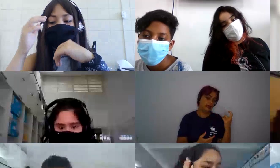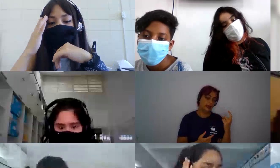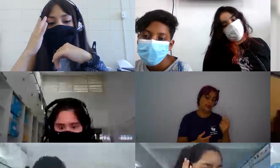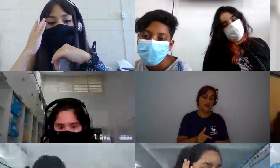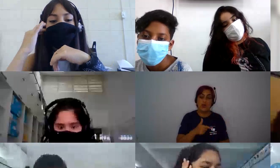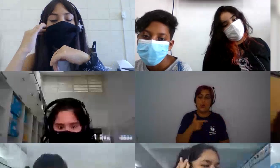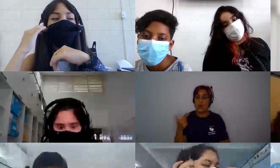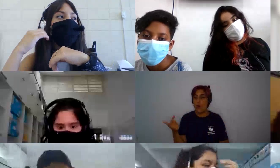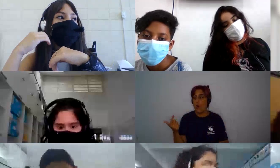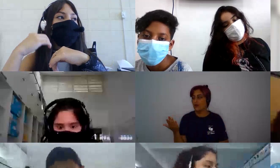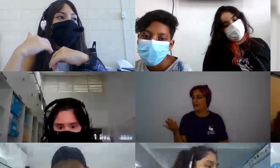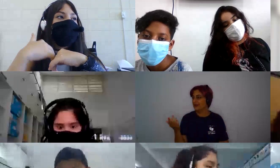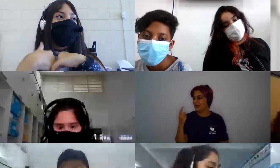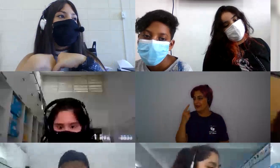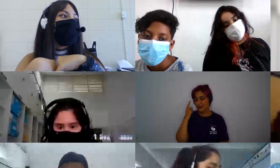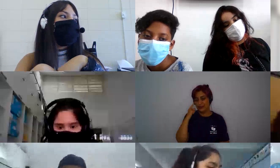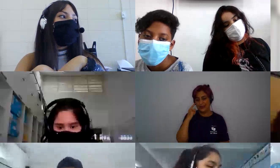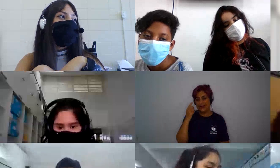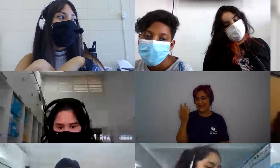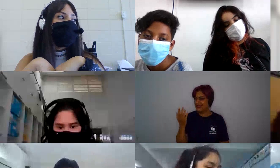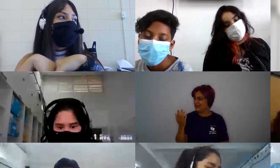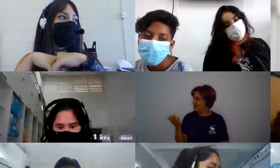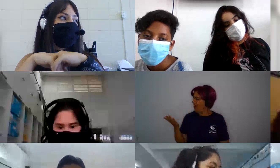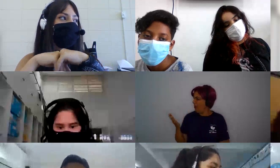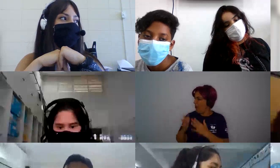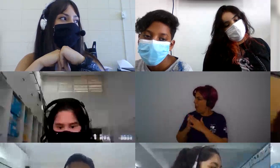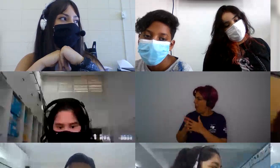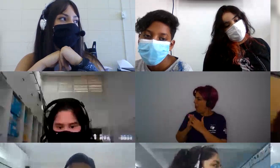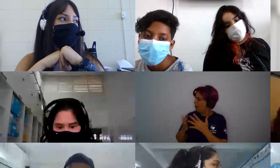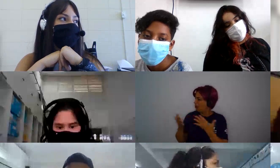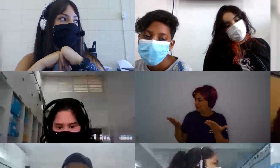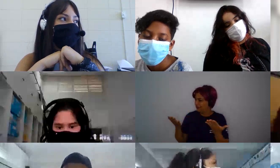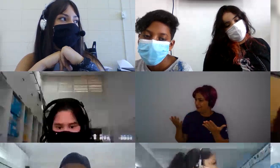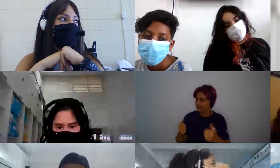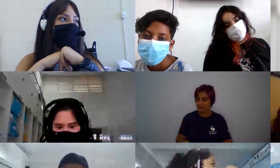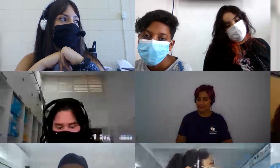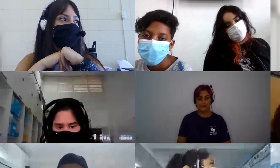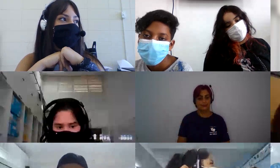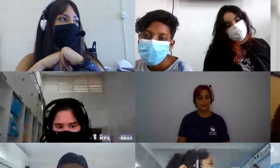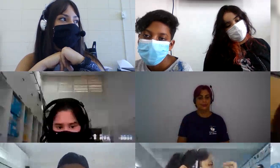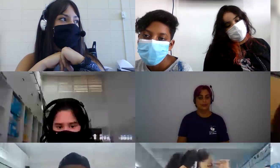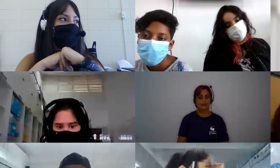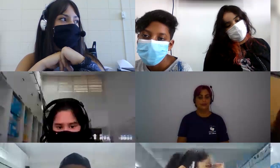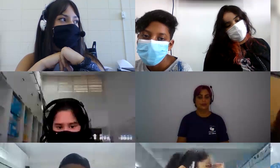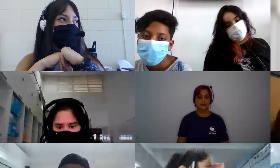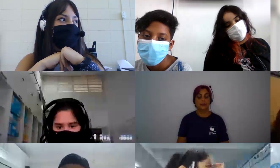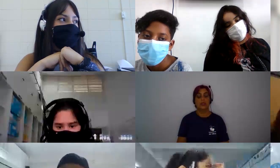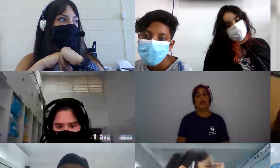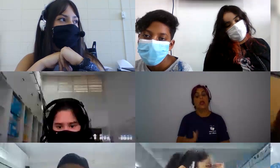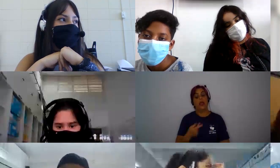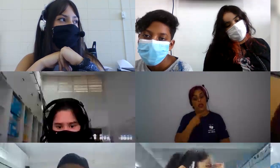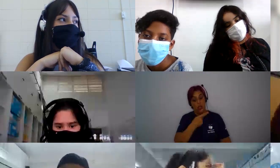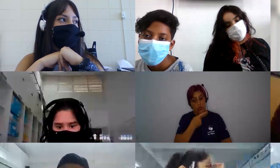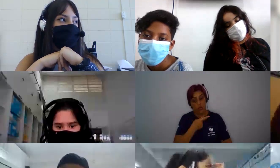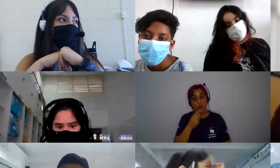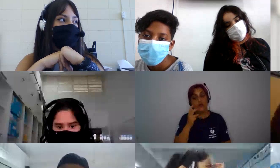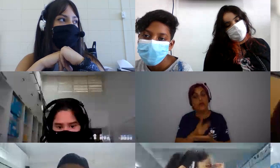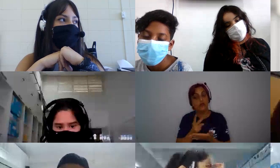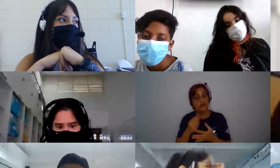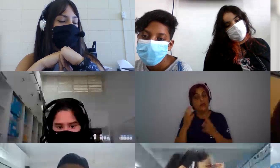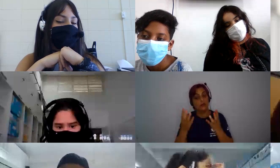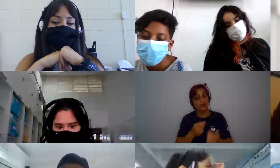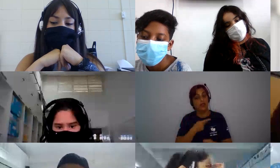Em outras, eu falei, tipo, coisa sem pé nem cabeça, né? Mas tudo bem. Entendi. Essa é uma coisa que eu falo muito e agora eu quero falar com